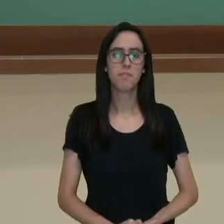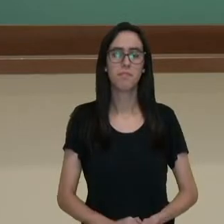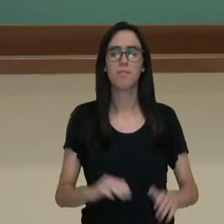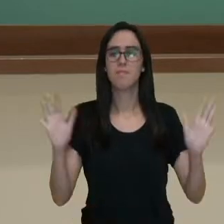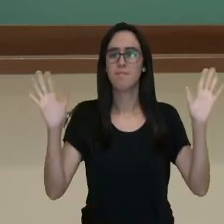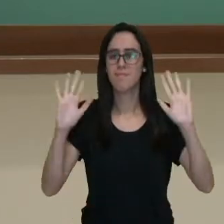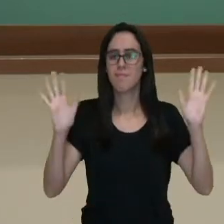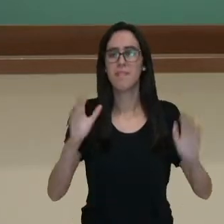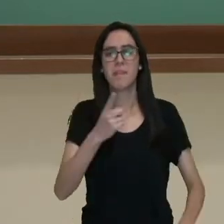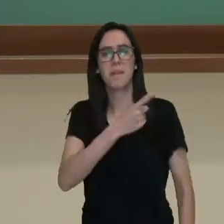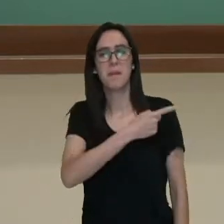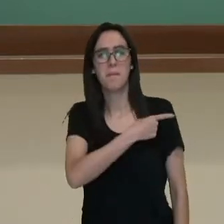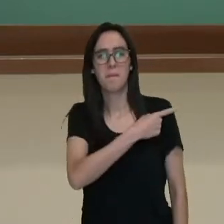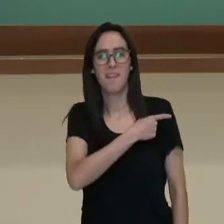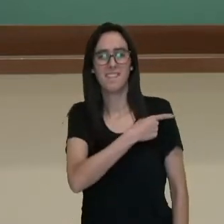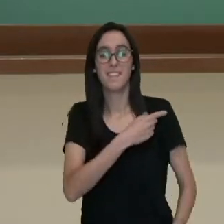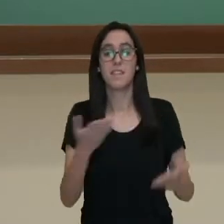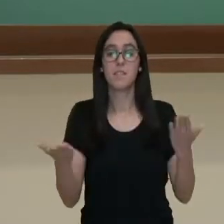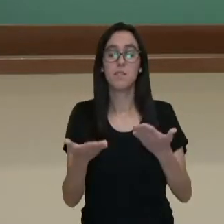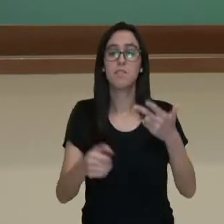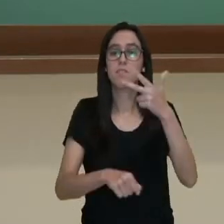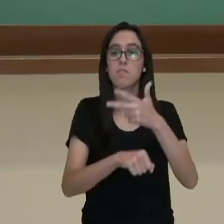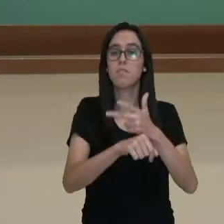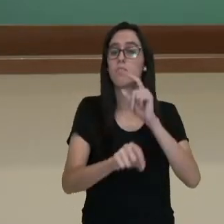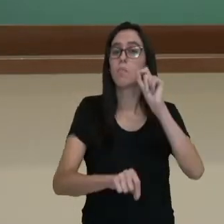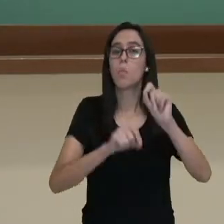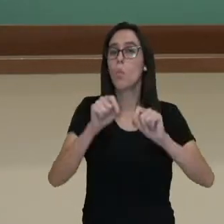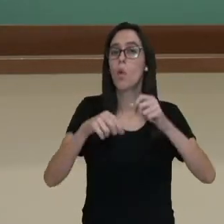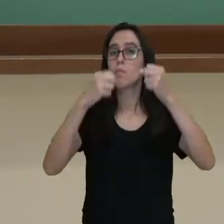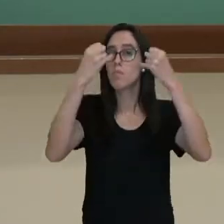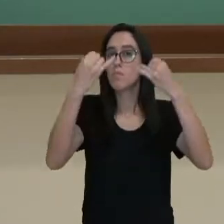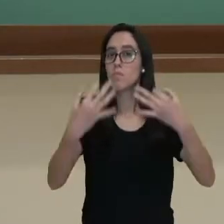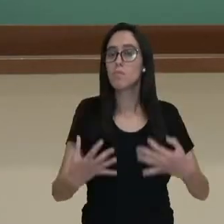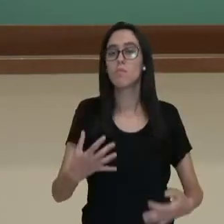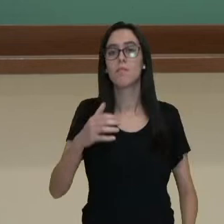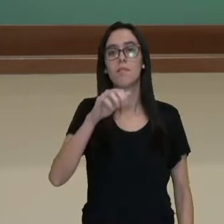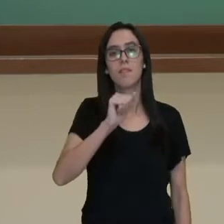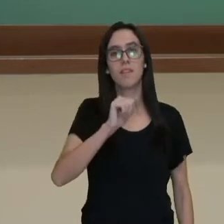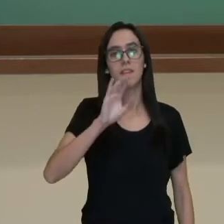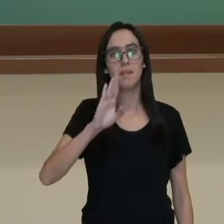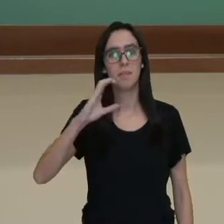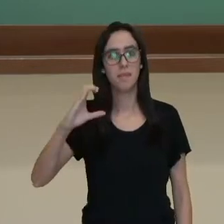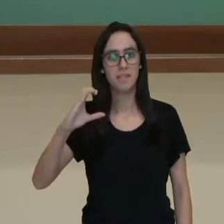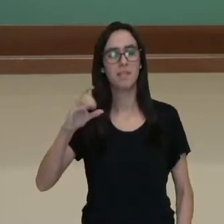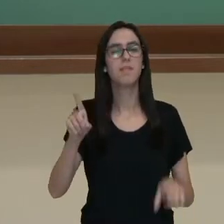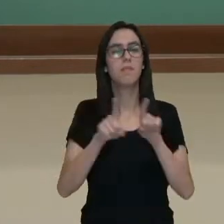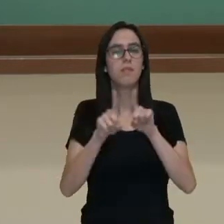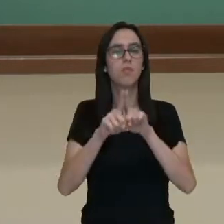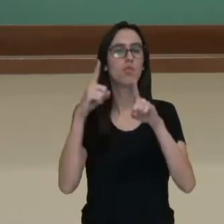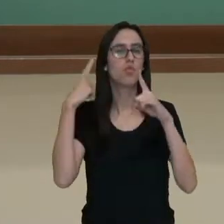Olá, estudantes da primeira série. Neste vídeo vamos falar sobre alfabetos e sons.